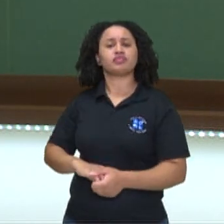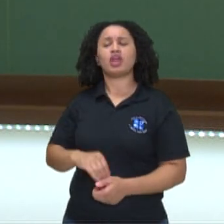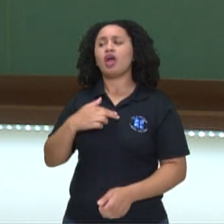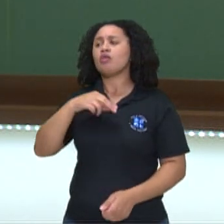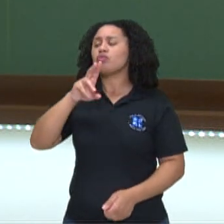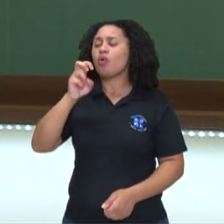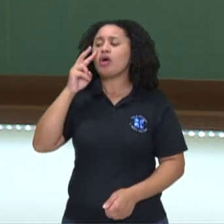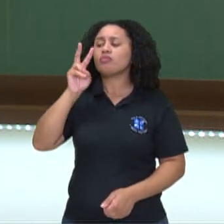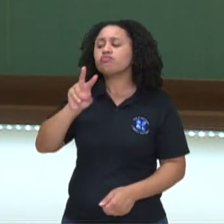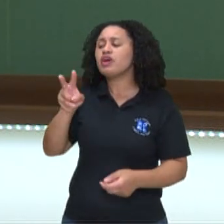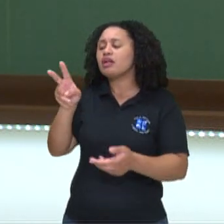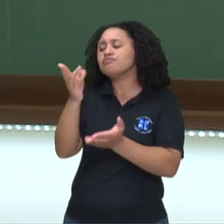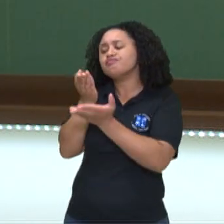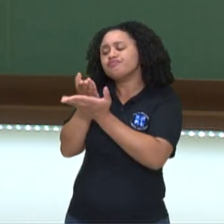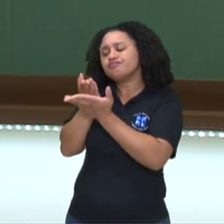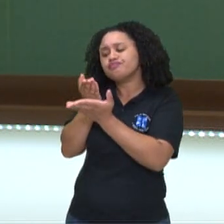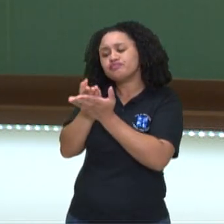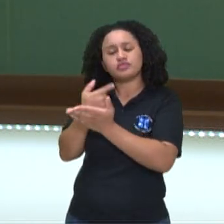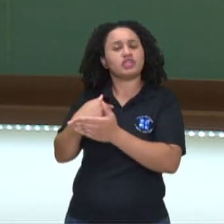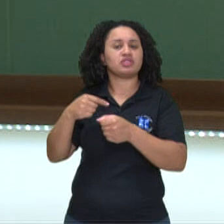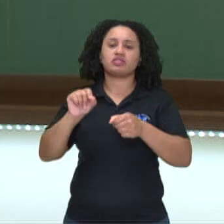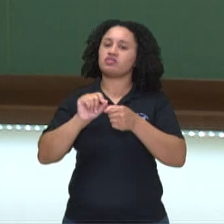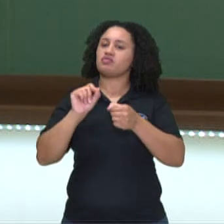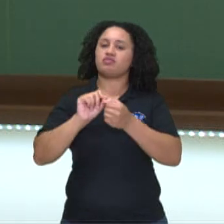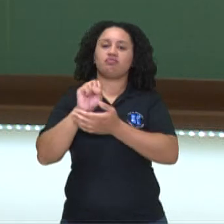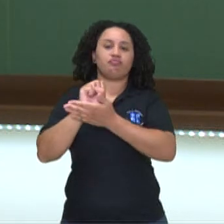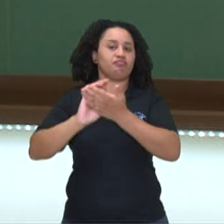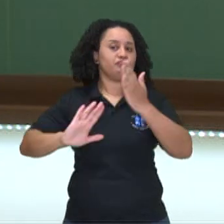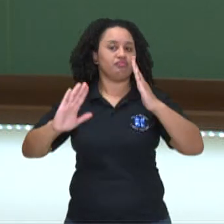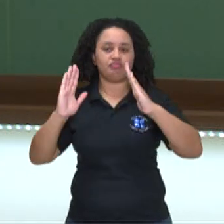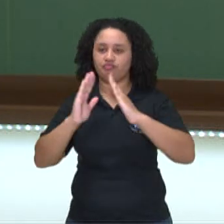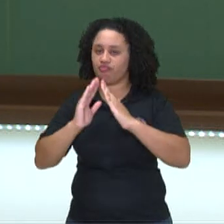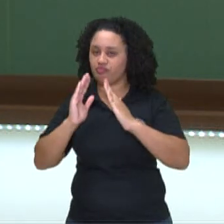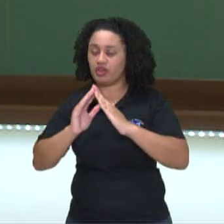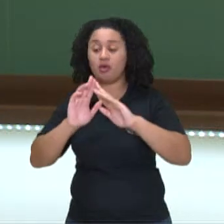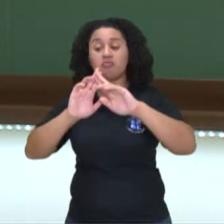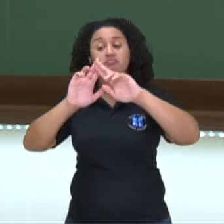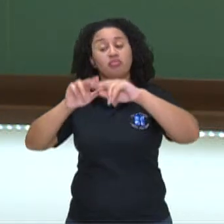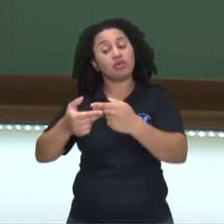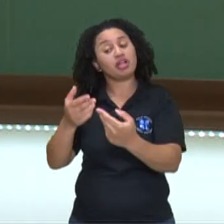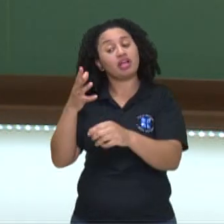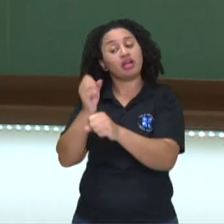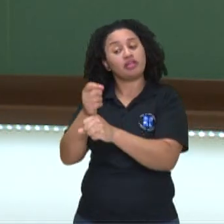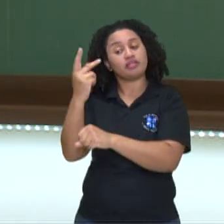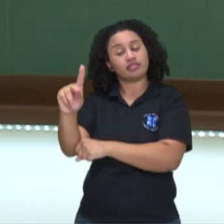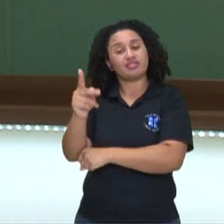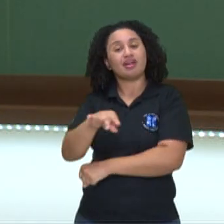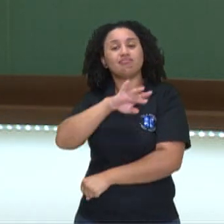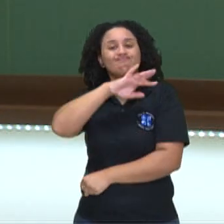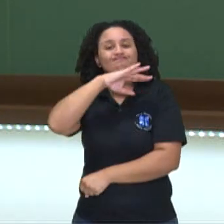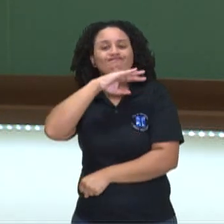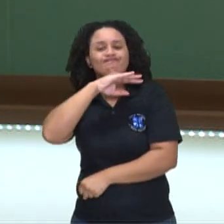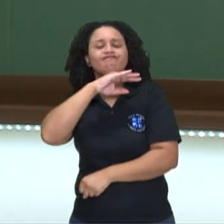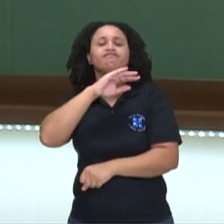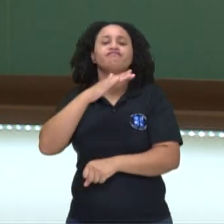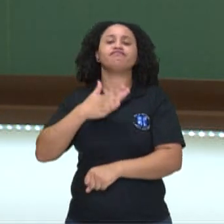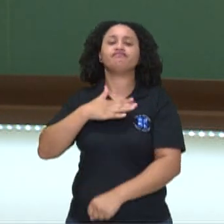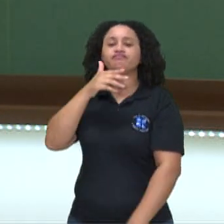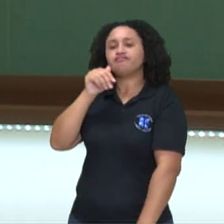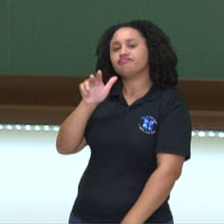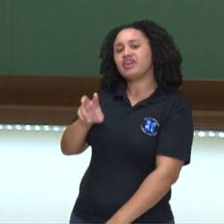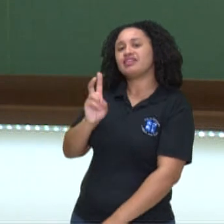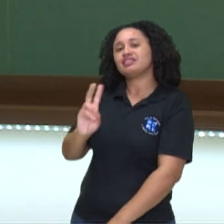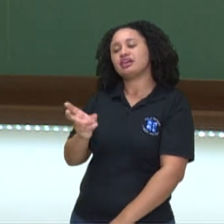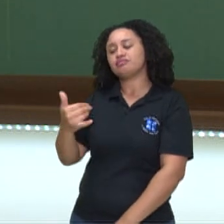a vi estudar. Ela não faz a lição de casa, por isso que as notas dela são ruins. Minha irmã está sempre